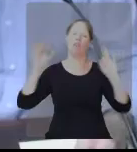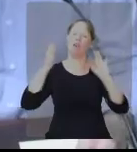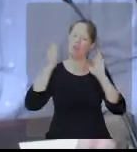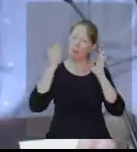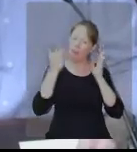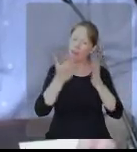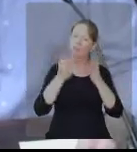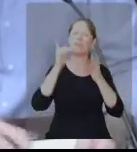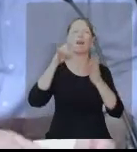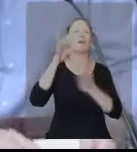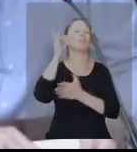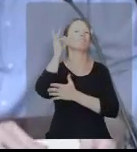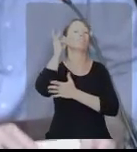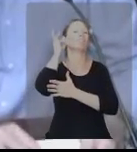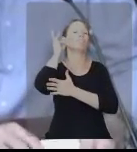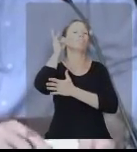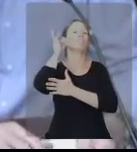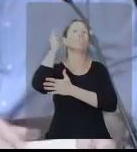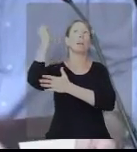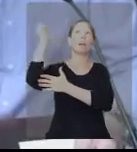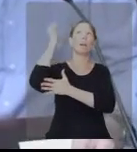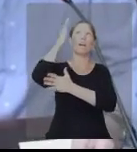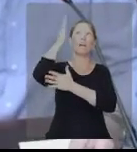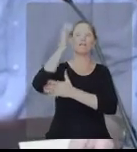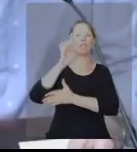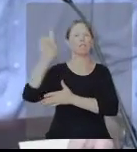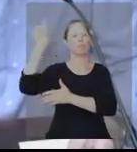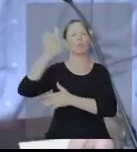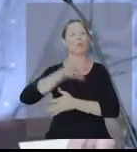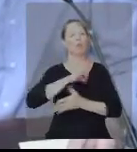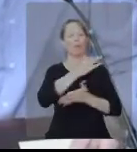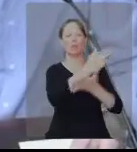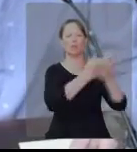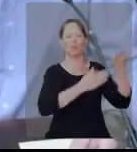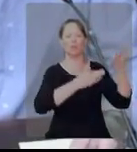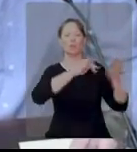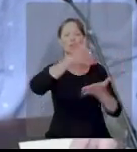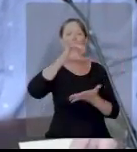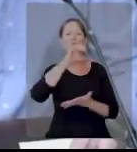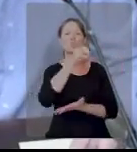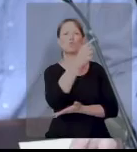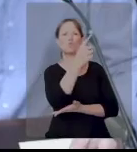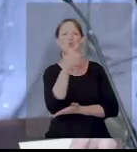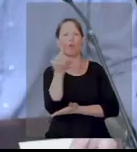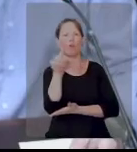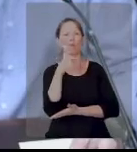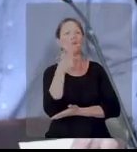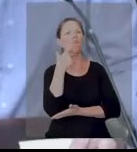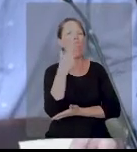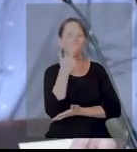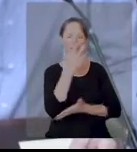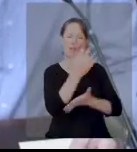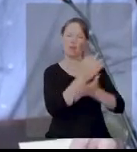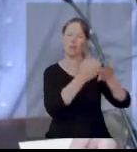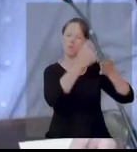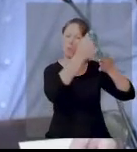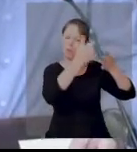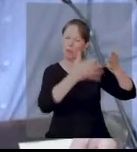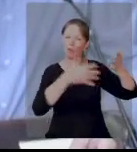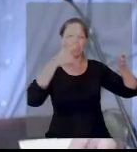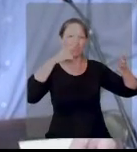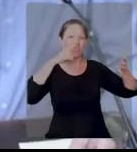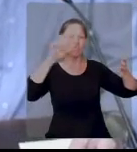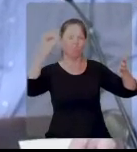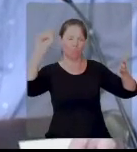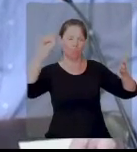graça de Deus. Essa é a maravilha da graça. Por exemplo, em 1 João, nós temos justamente essa afirmação sobre essa